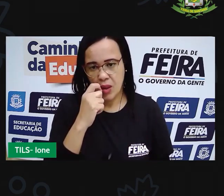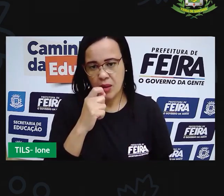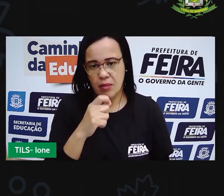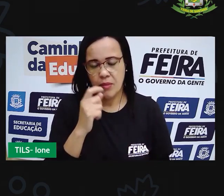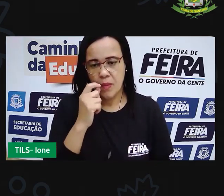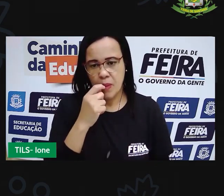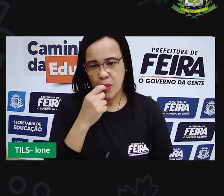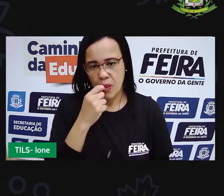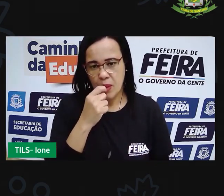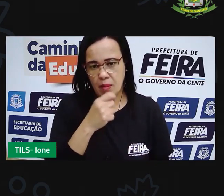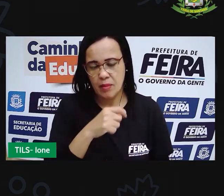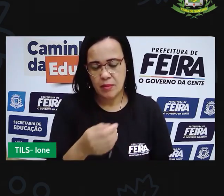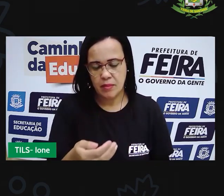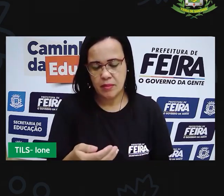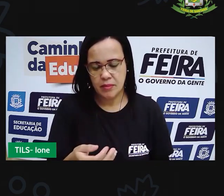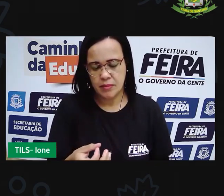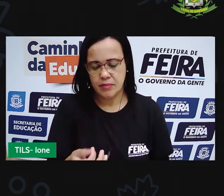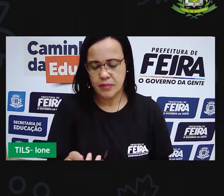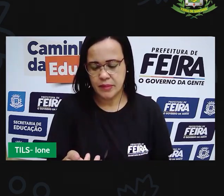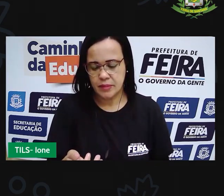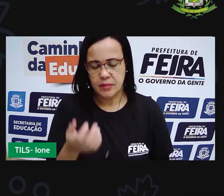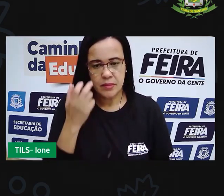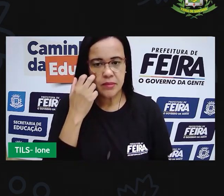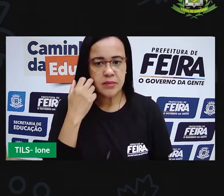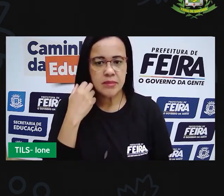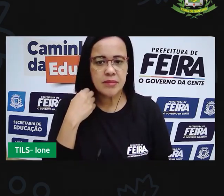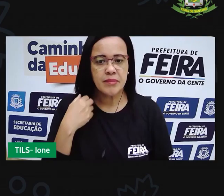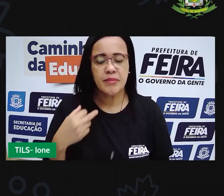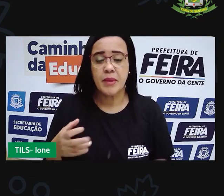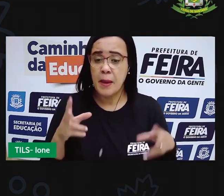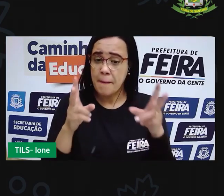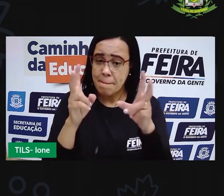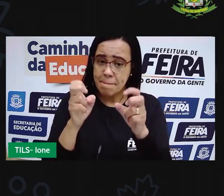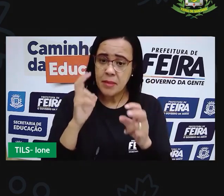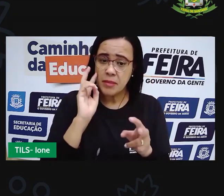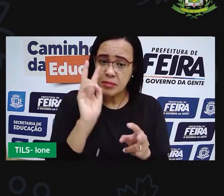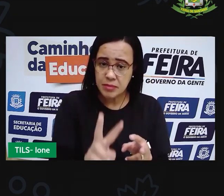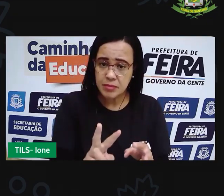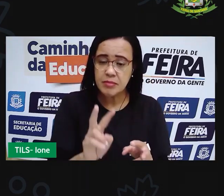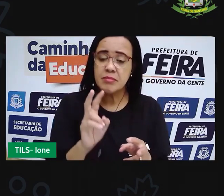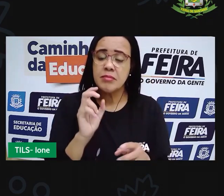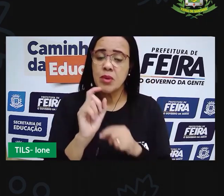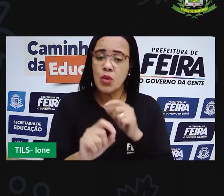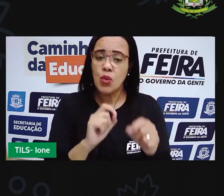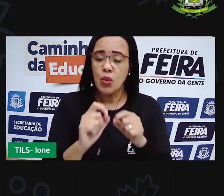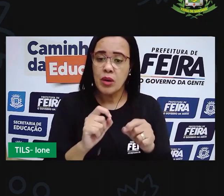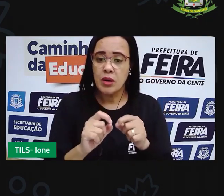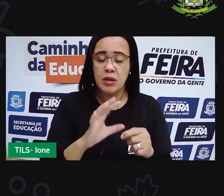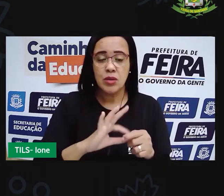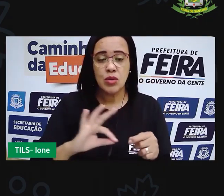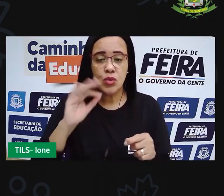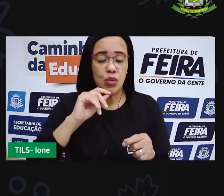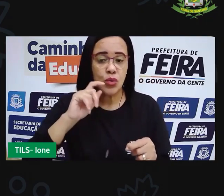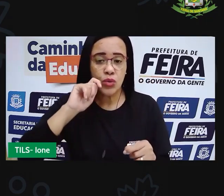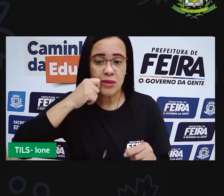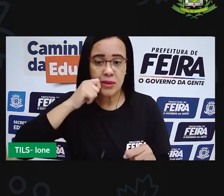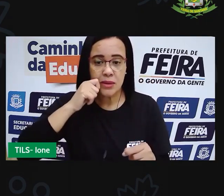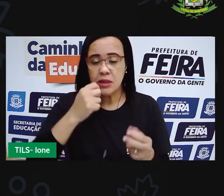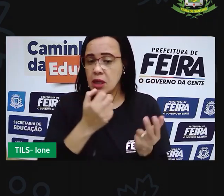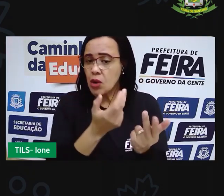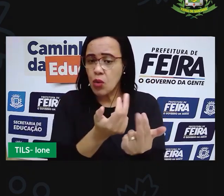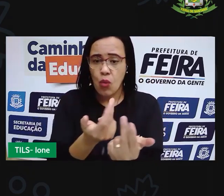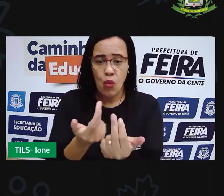Agora vamos ver quantos palitos a gente vai precisar para fazer um quadrado.